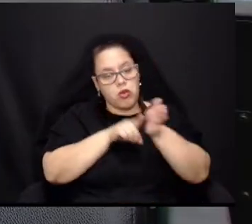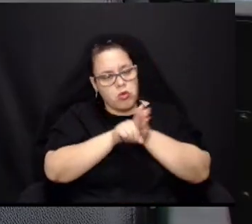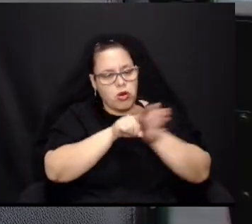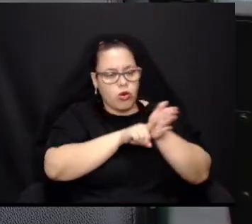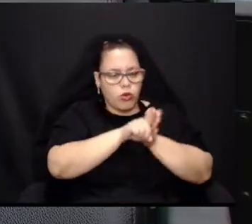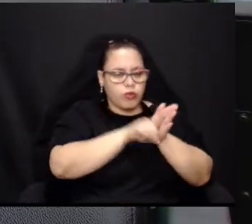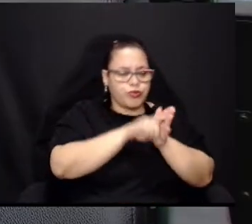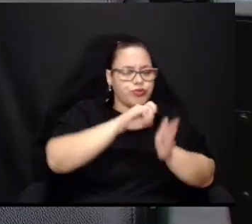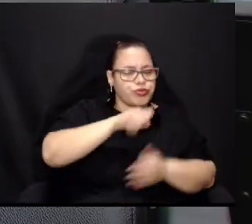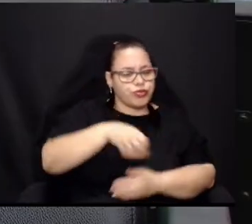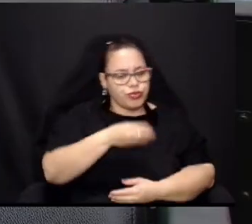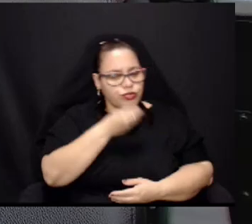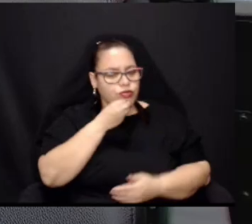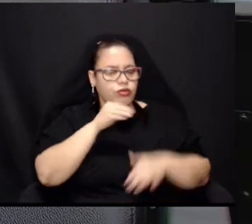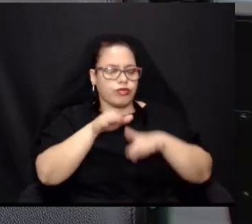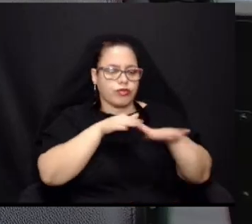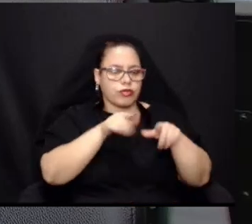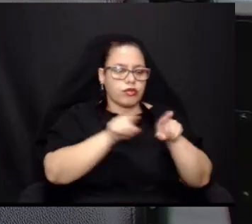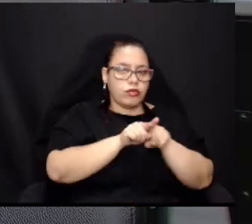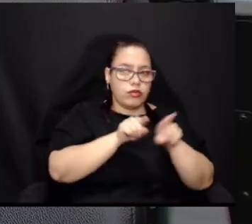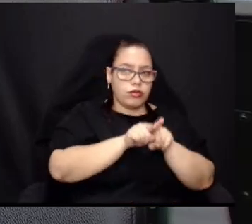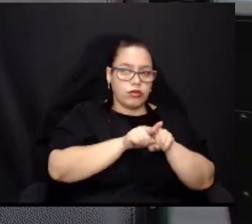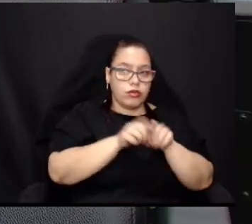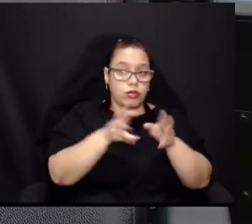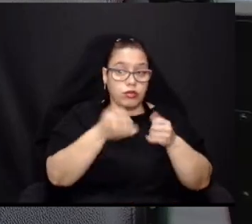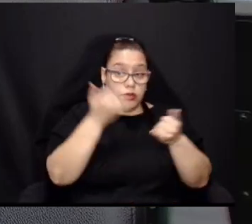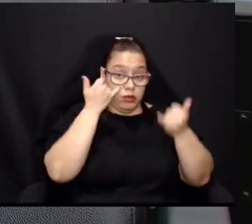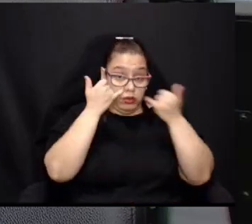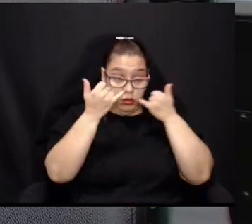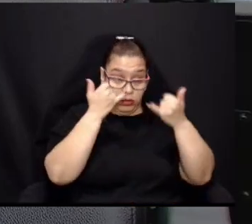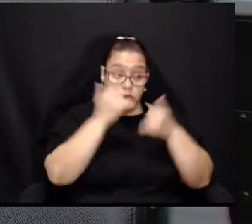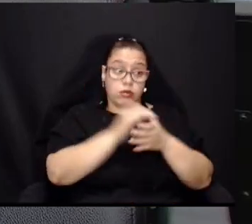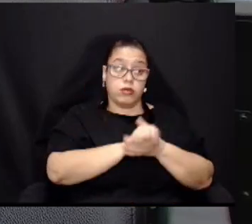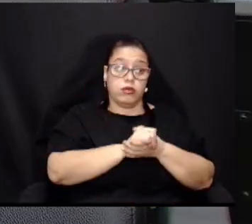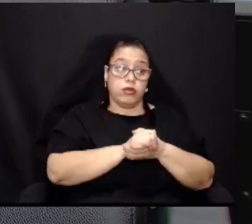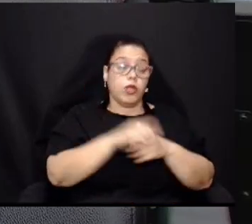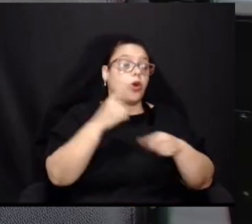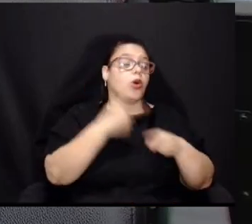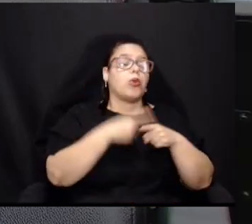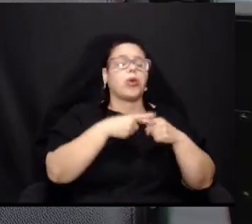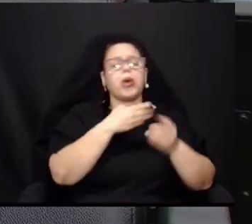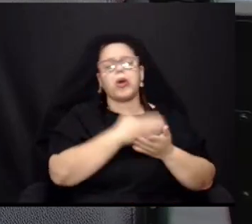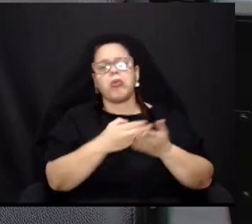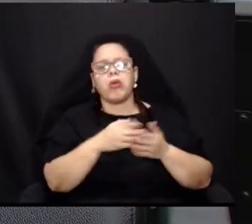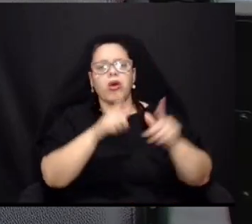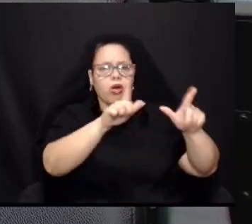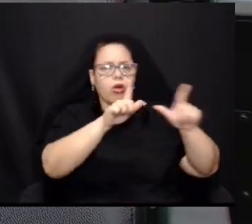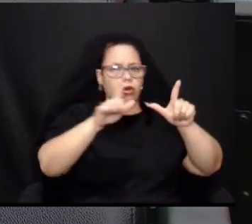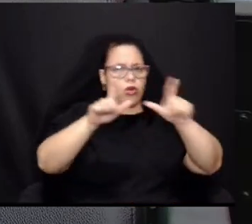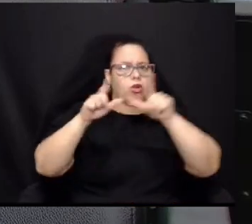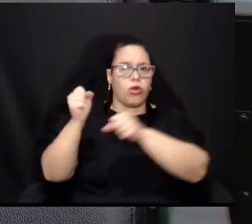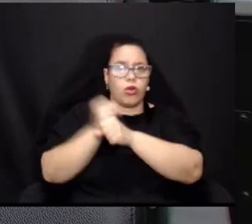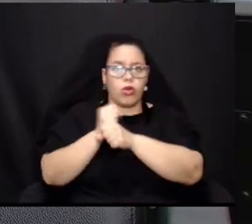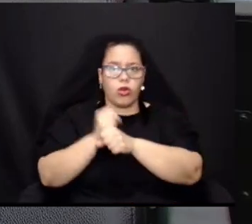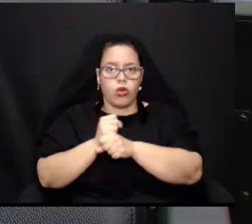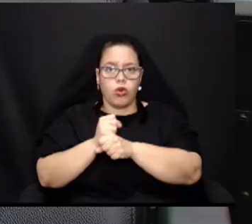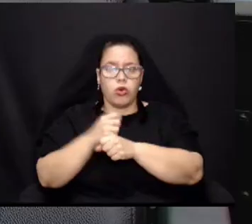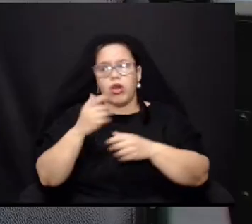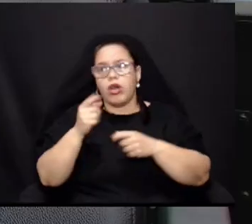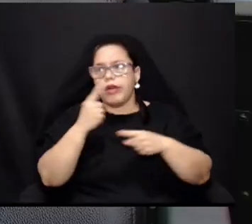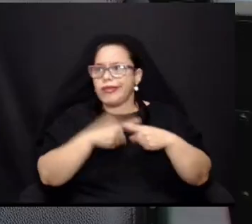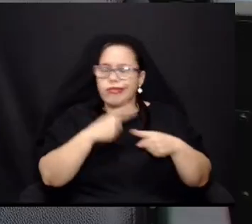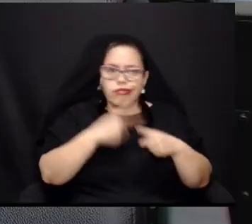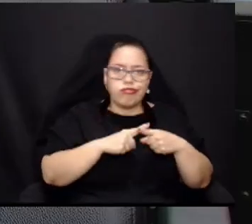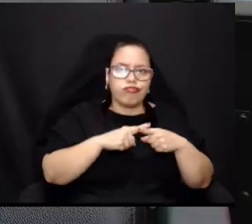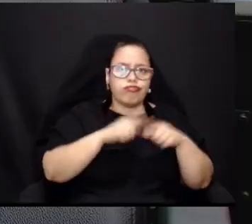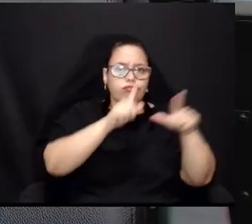nesse momento também para trazer algumas informações. Então, por que começa os quadros a partir do ano tal? Por que a galeria de